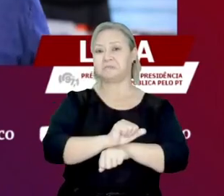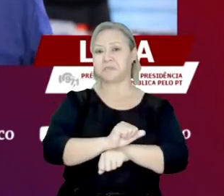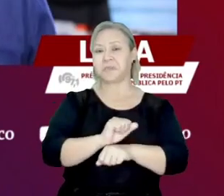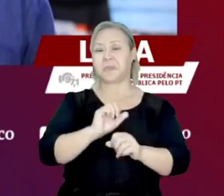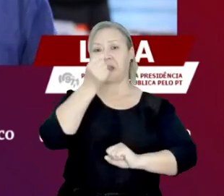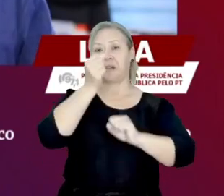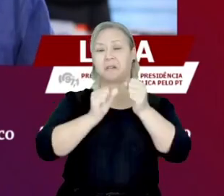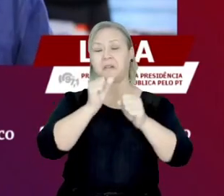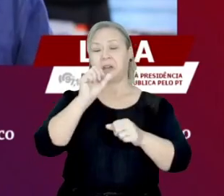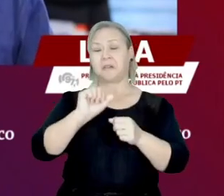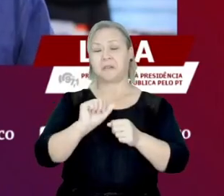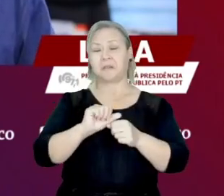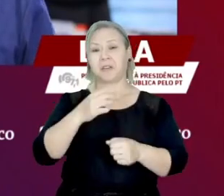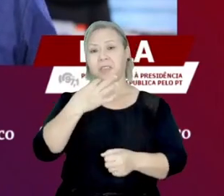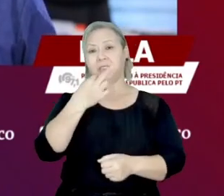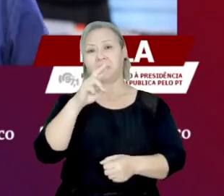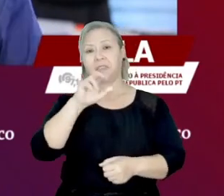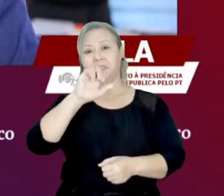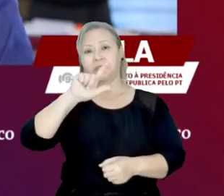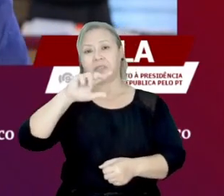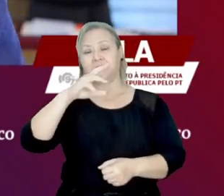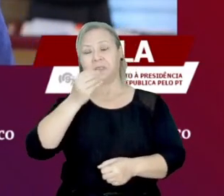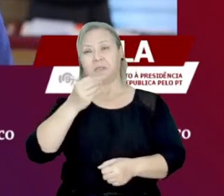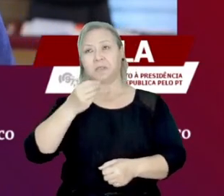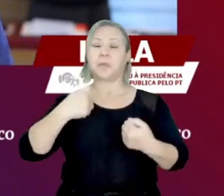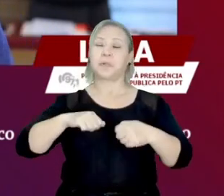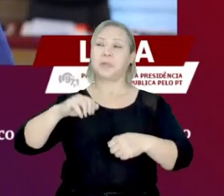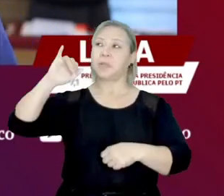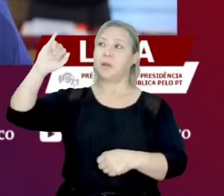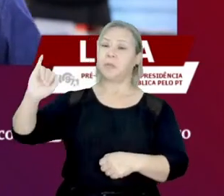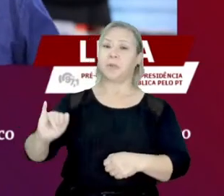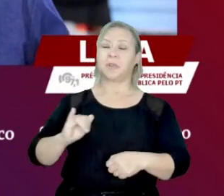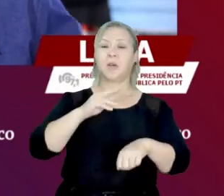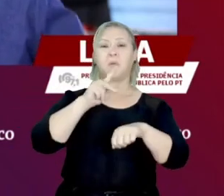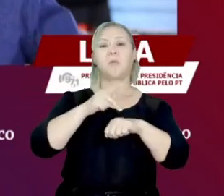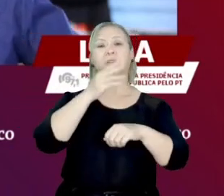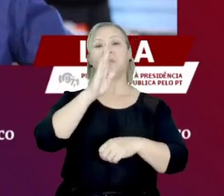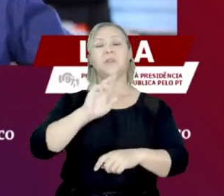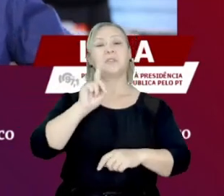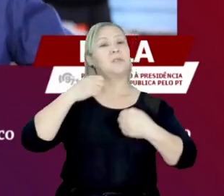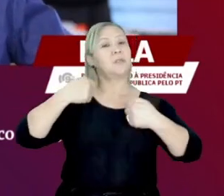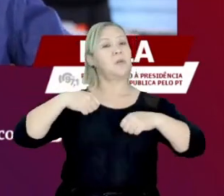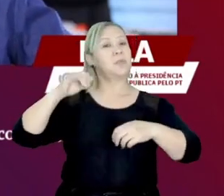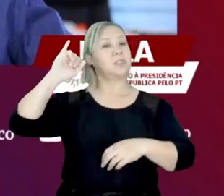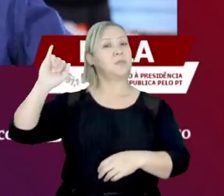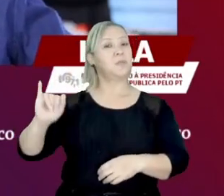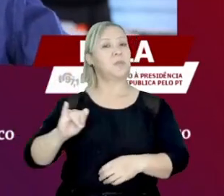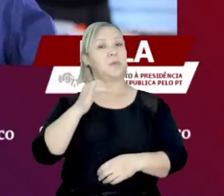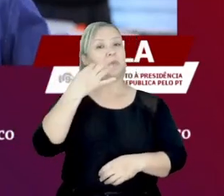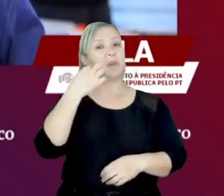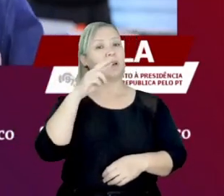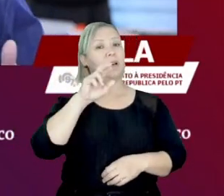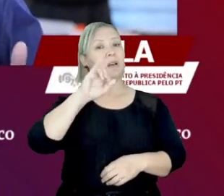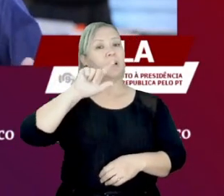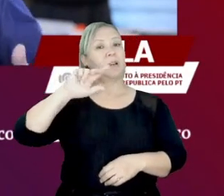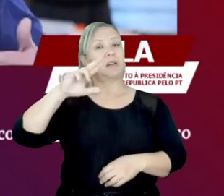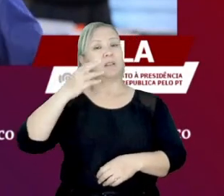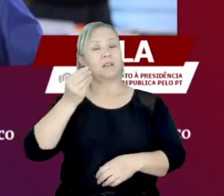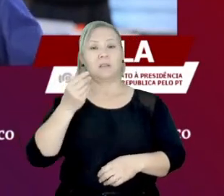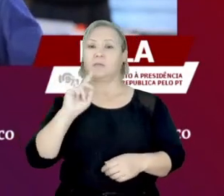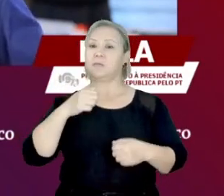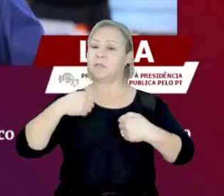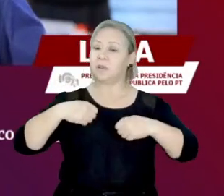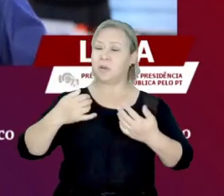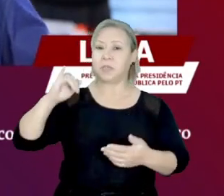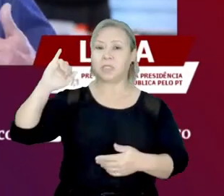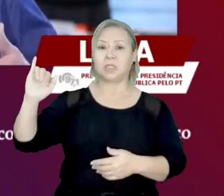precisa importar dormente. Muitas das coisas que nós importamos, ou seja, a gente poderia fazer aqui dentro. Acontece que as empresas